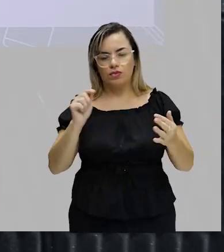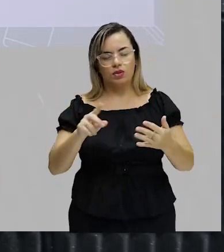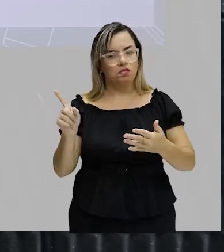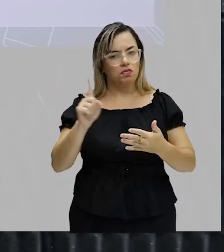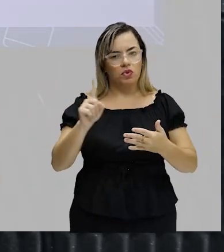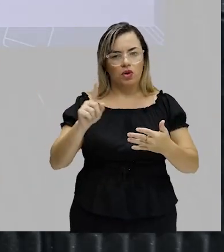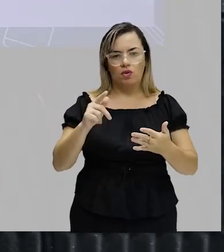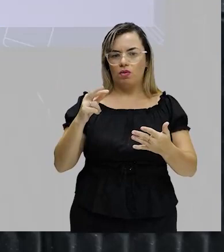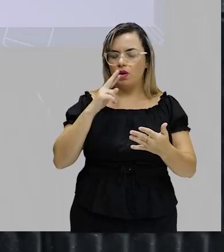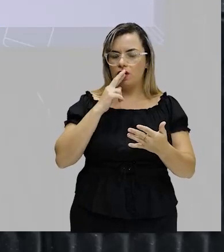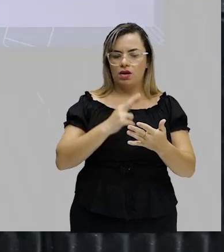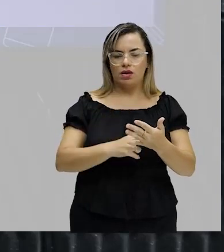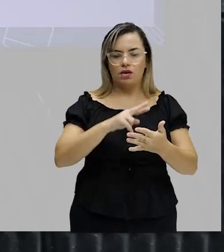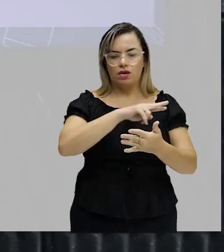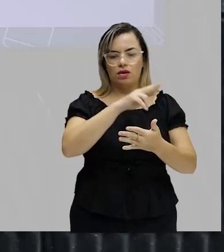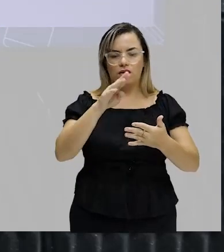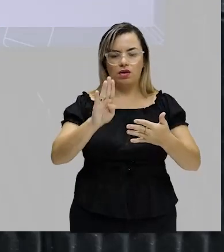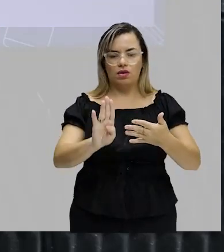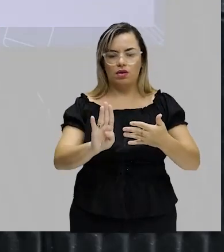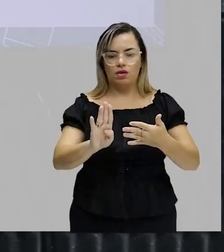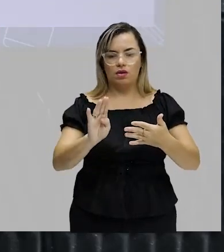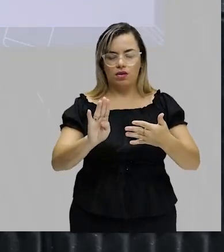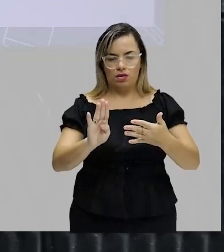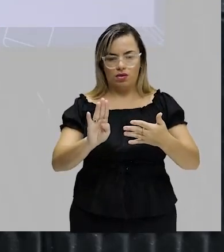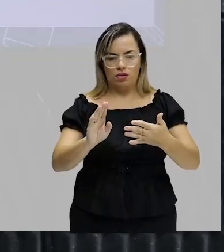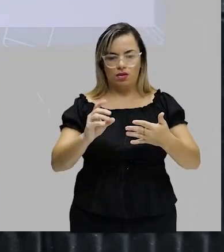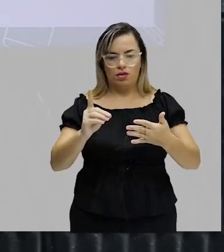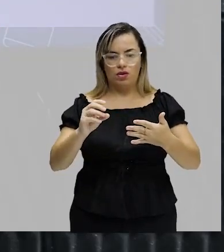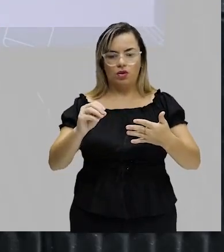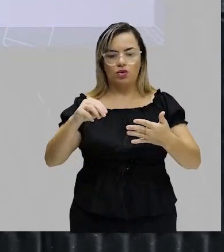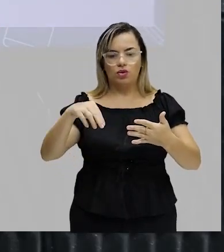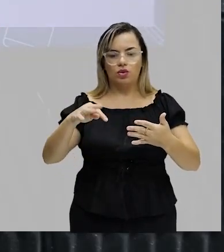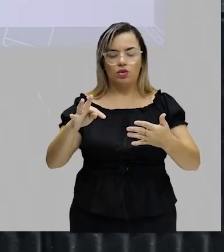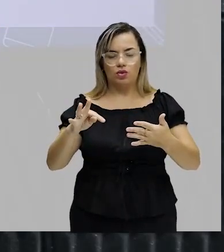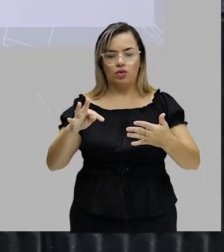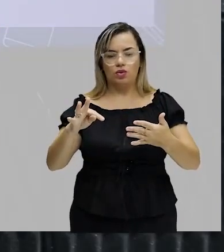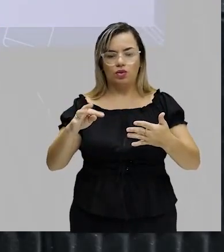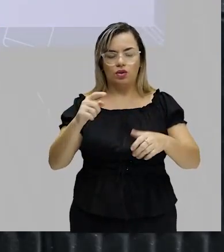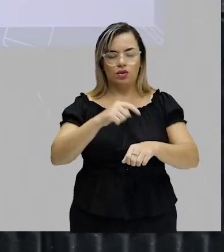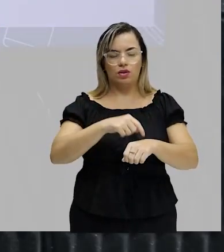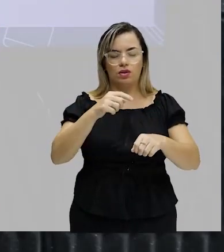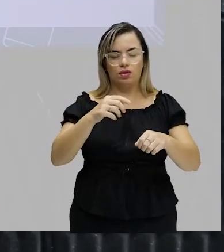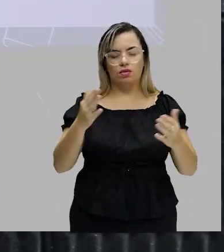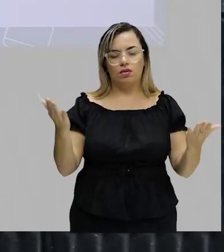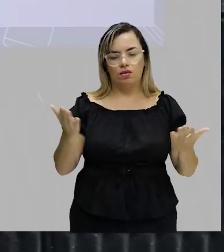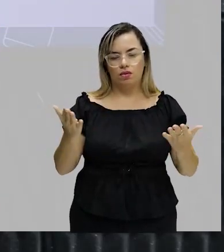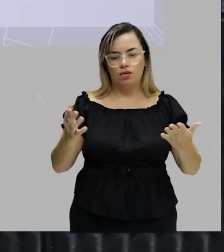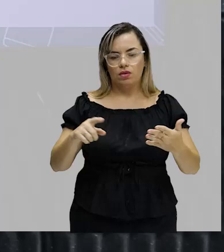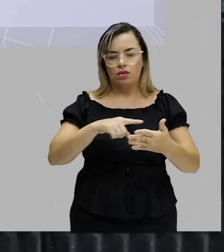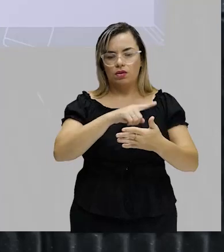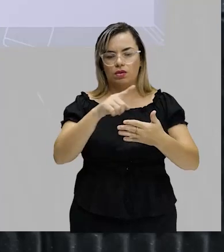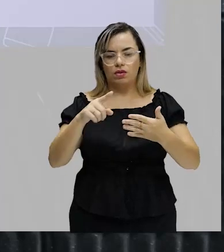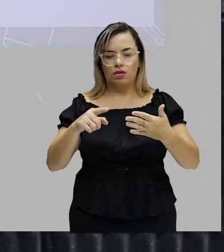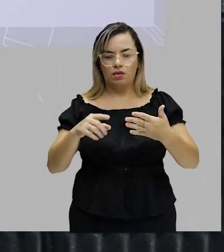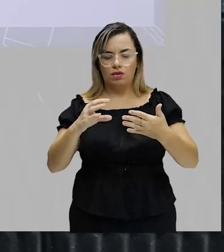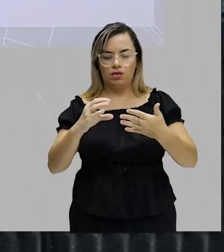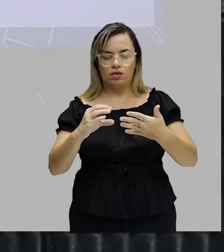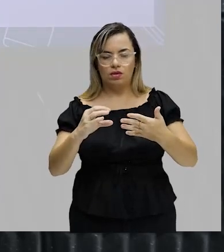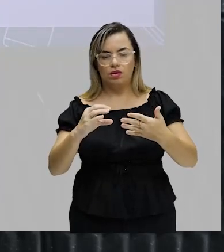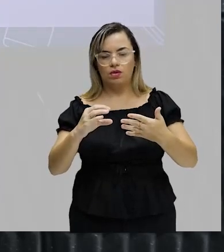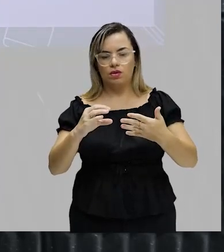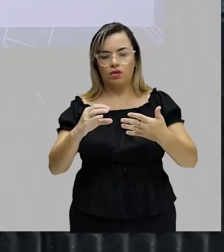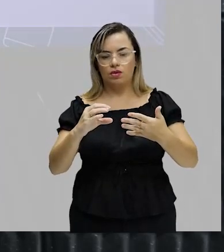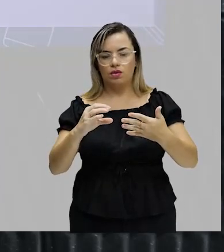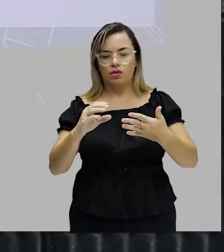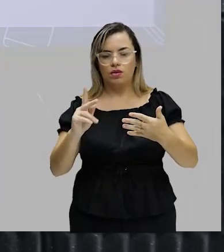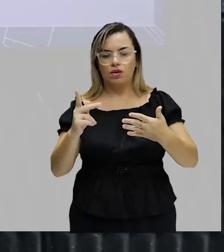resposta. Don't, também, verbo auxiliar no tempo presente. Had not written. Aqui